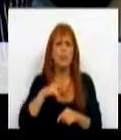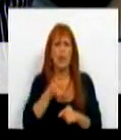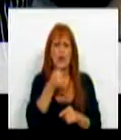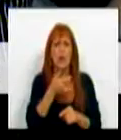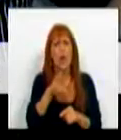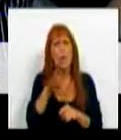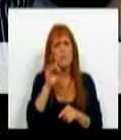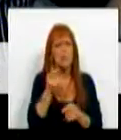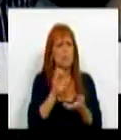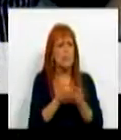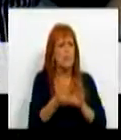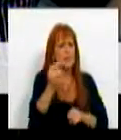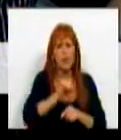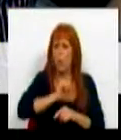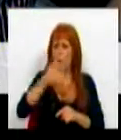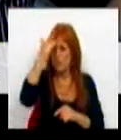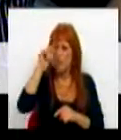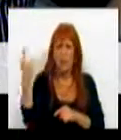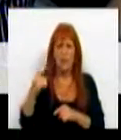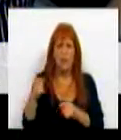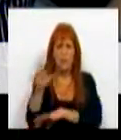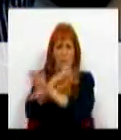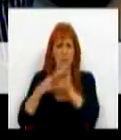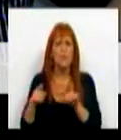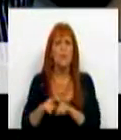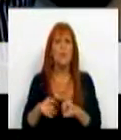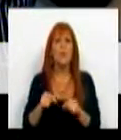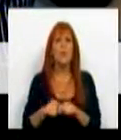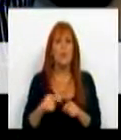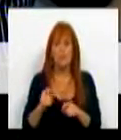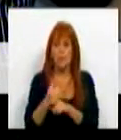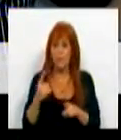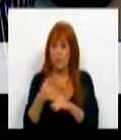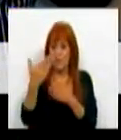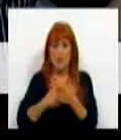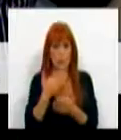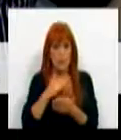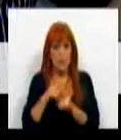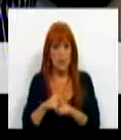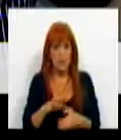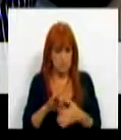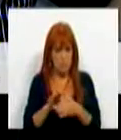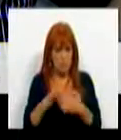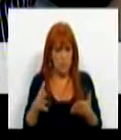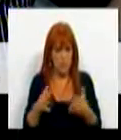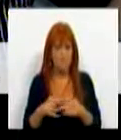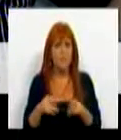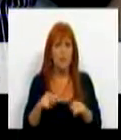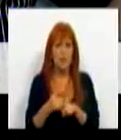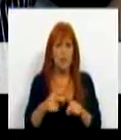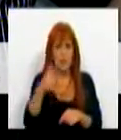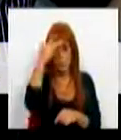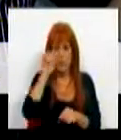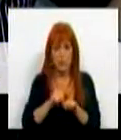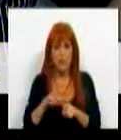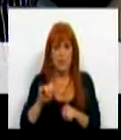pela recapitalização contra o parecer das autoridades europeias, sem uma fundamentação suficientemente consolidada, já que o parecer